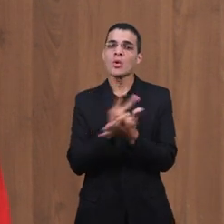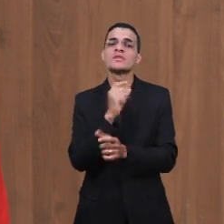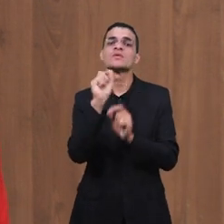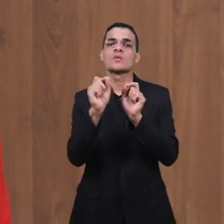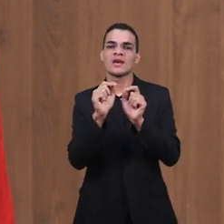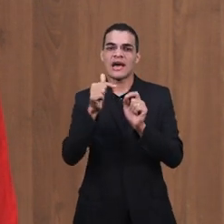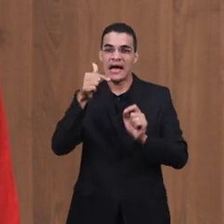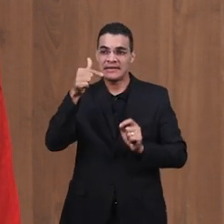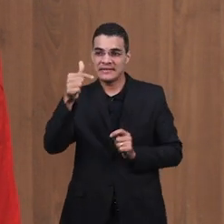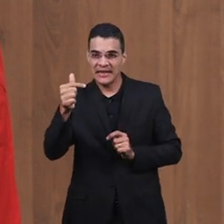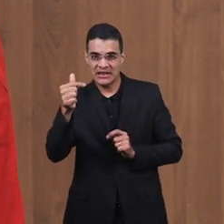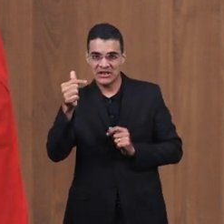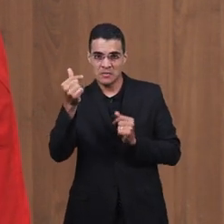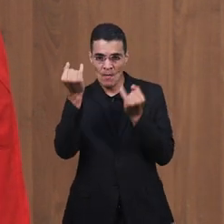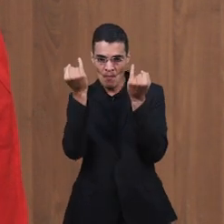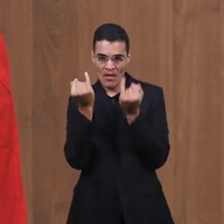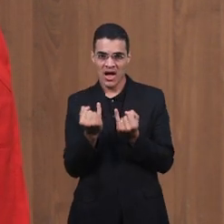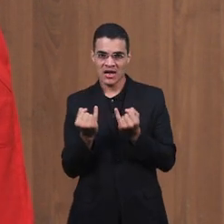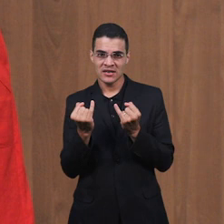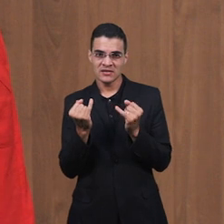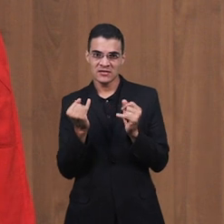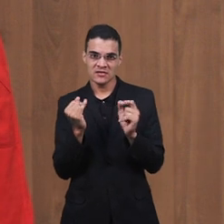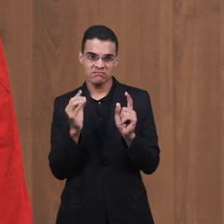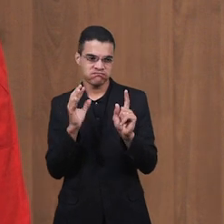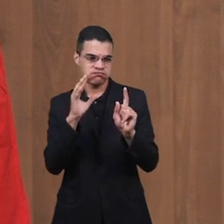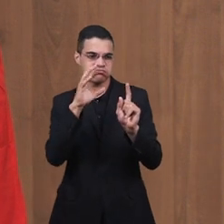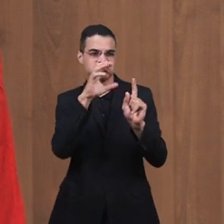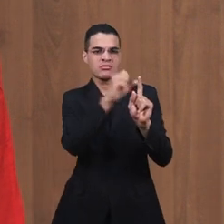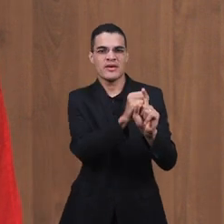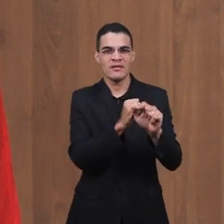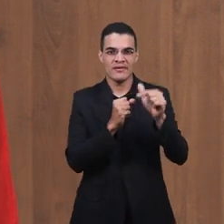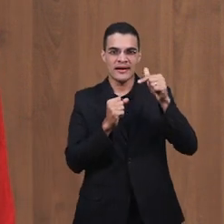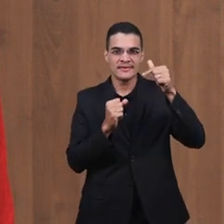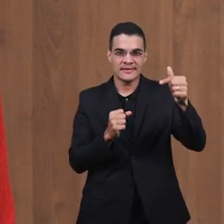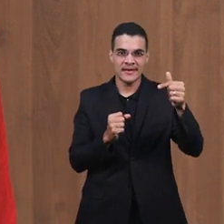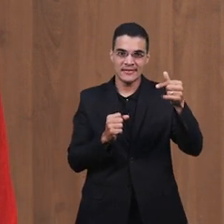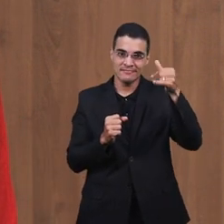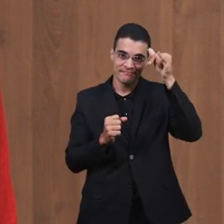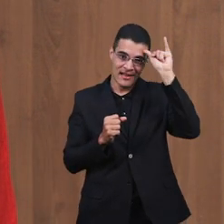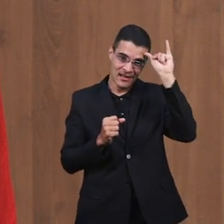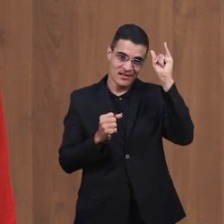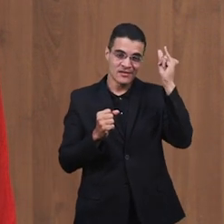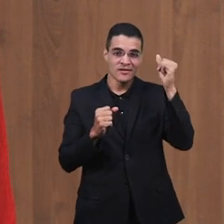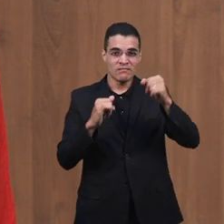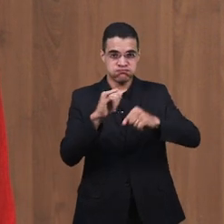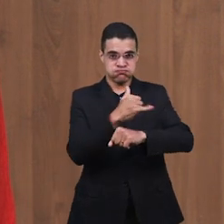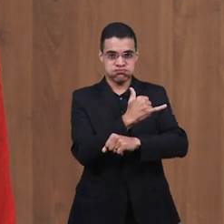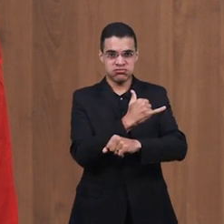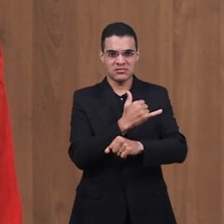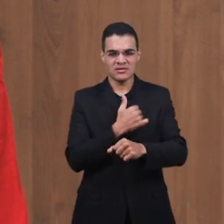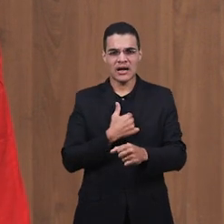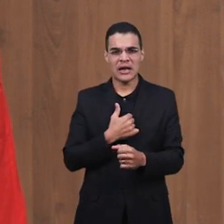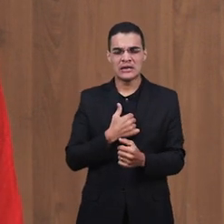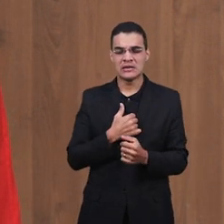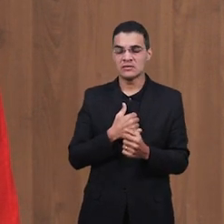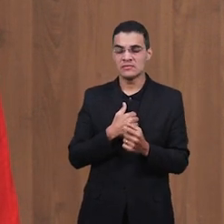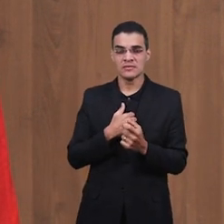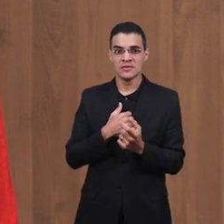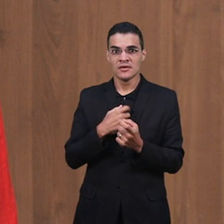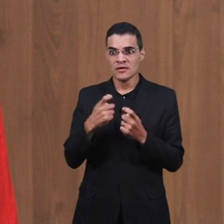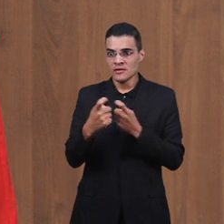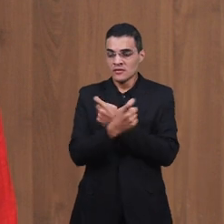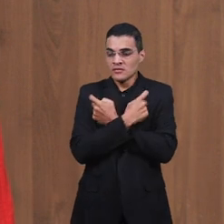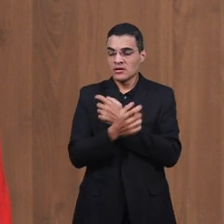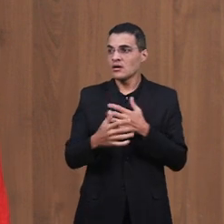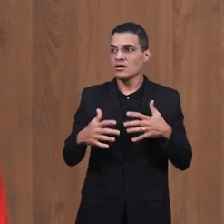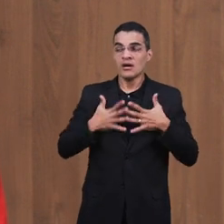as 7 magras e feias comeram as 7 vacas gordas. Faraó então